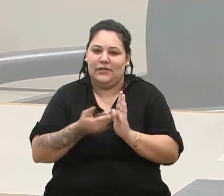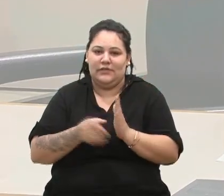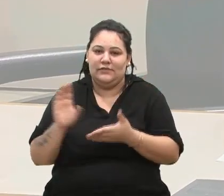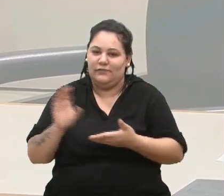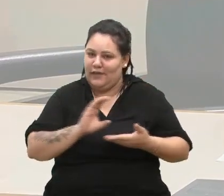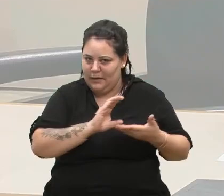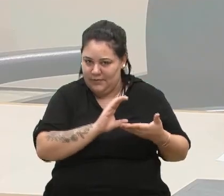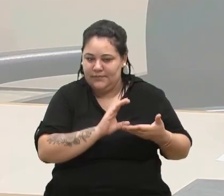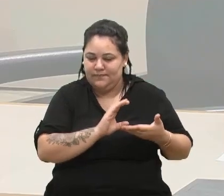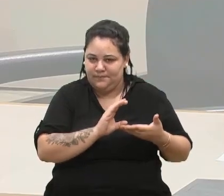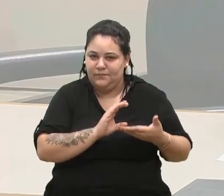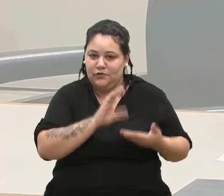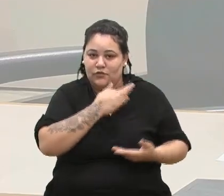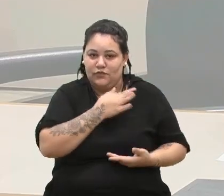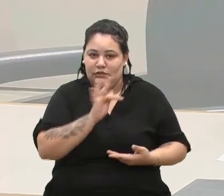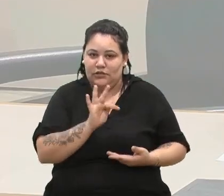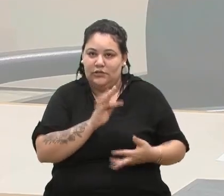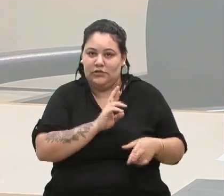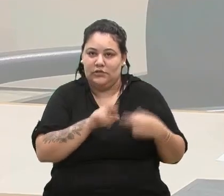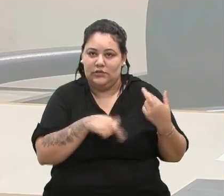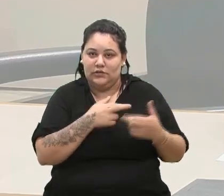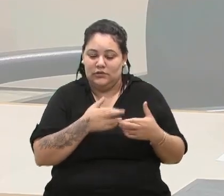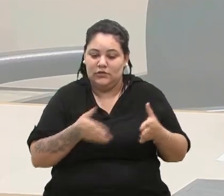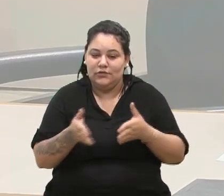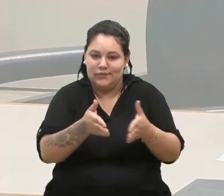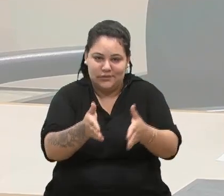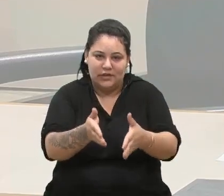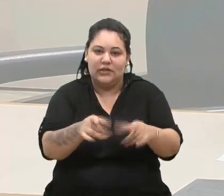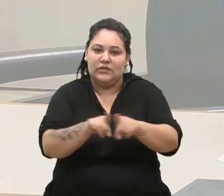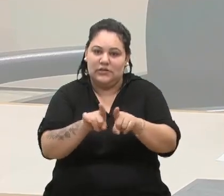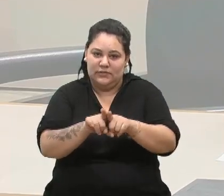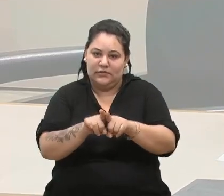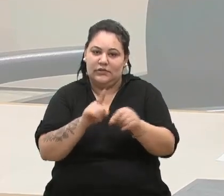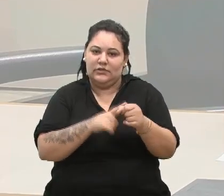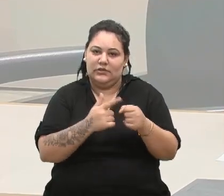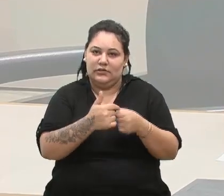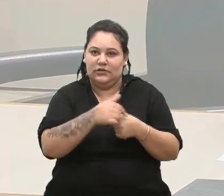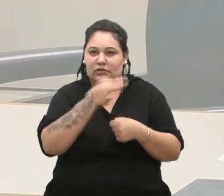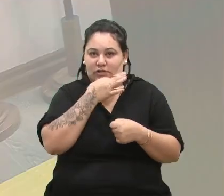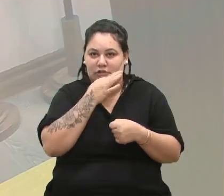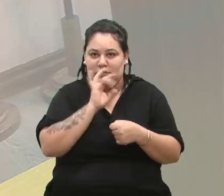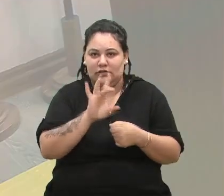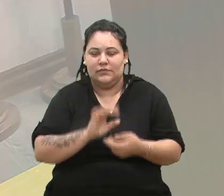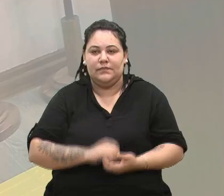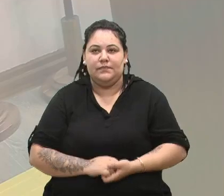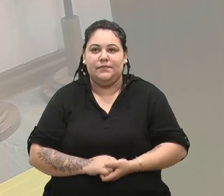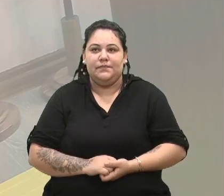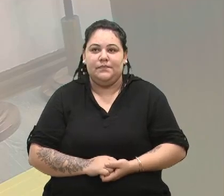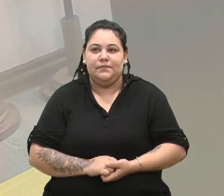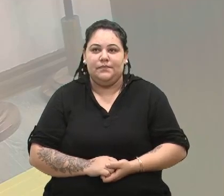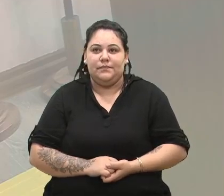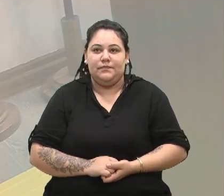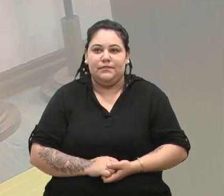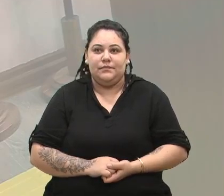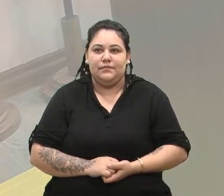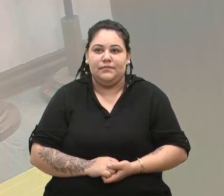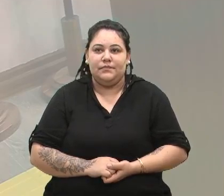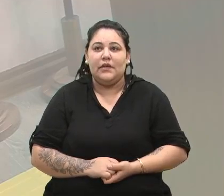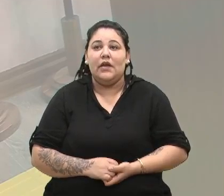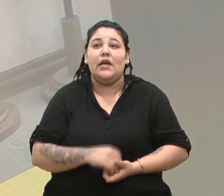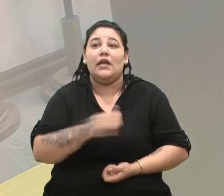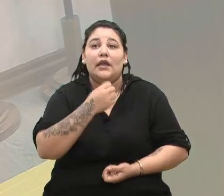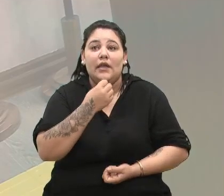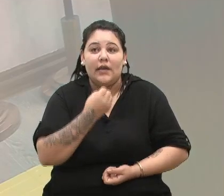governo federal aí em relação às nossas estradas e à nossa cidade de Caxias do Sul. Era isso. Obrigado, vereador. Que bom